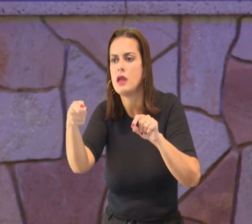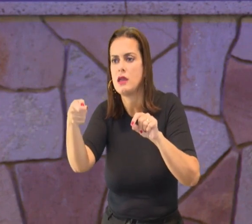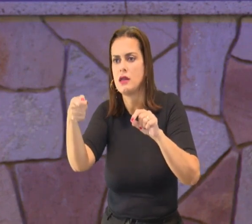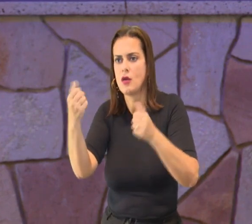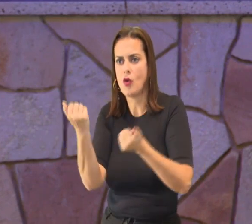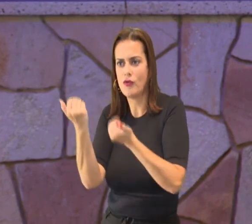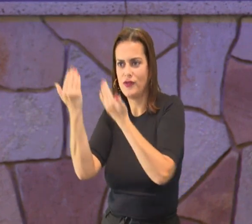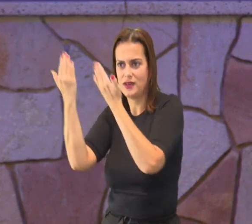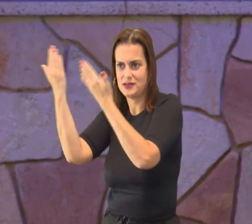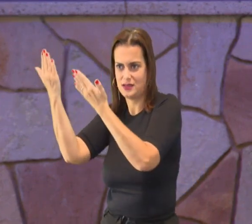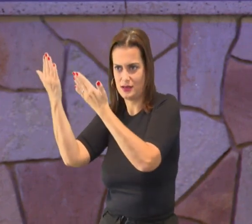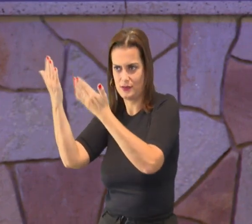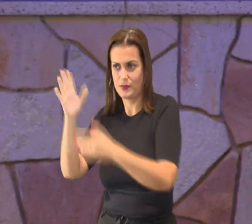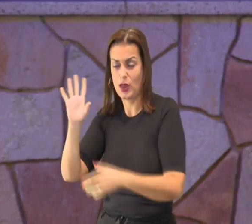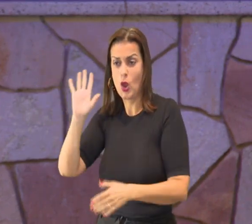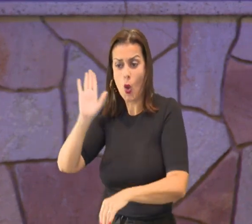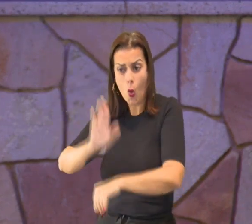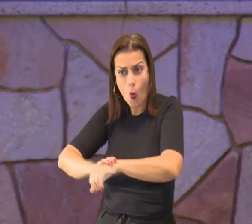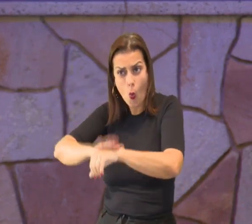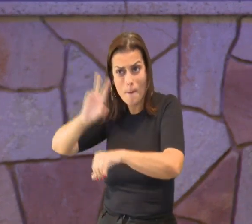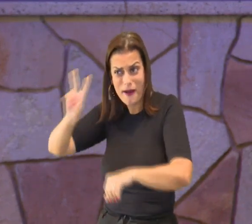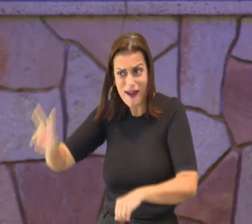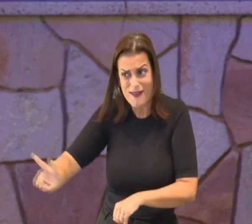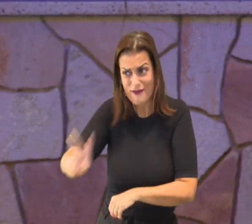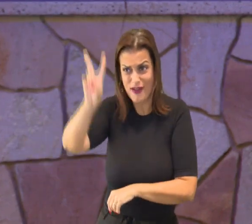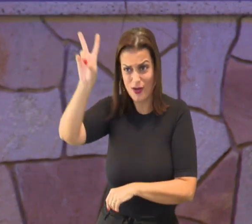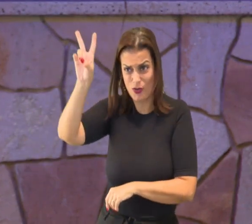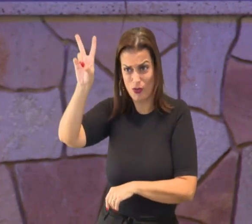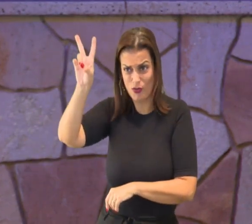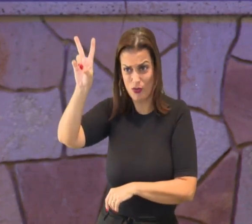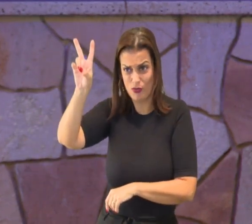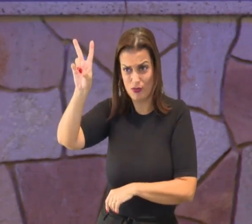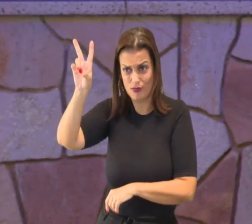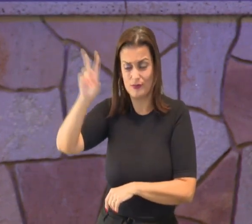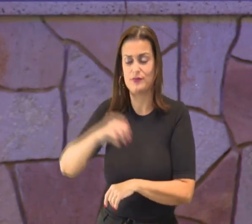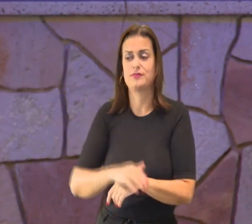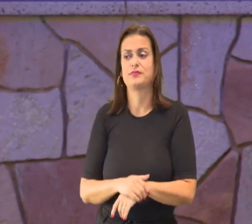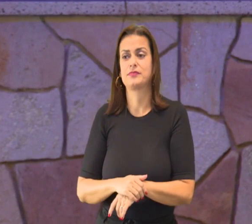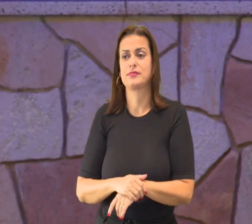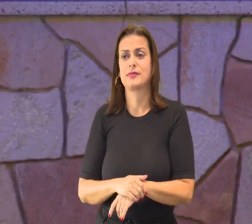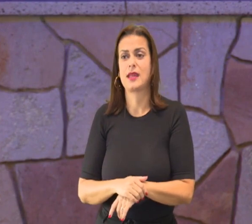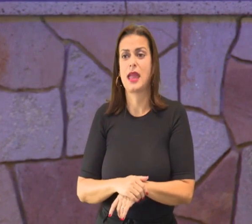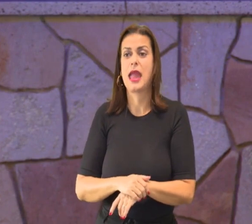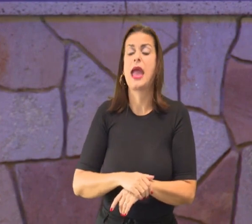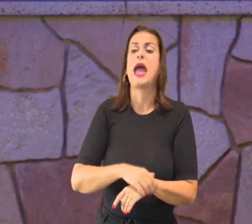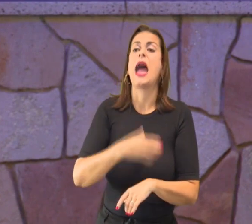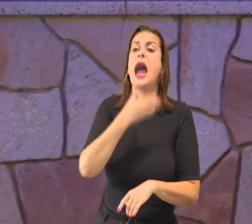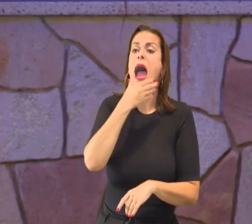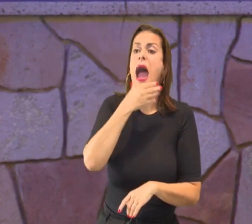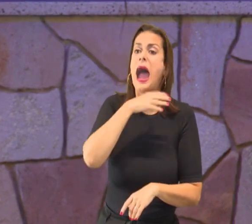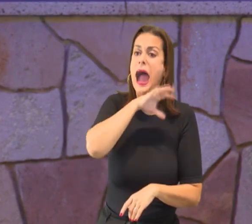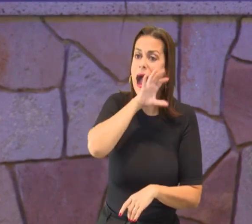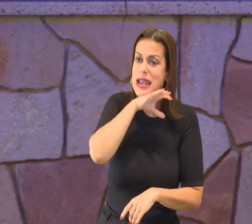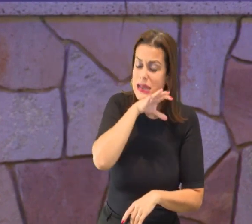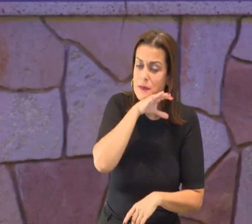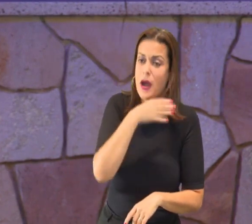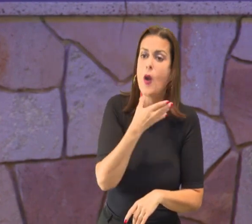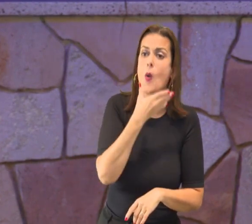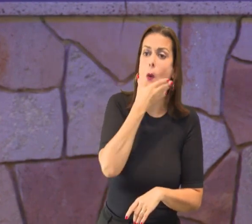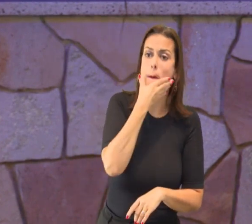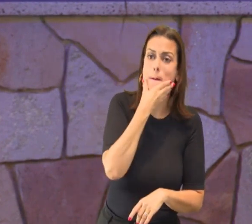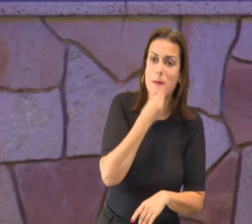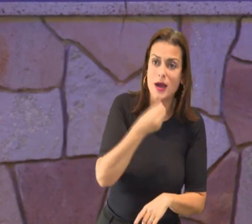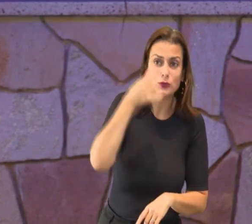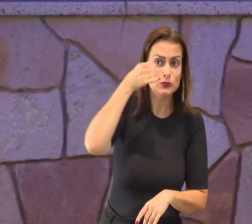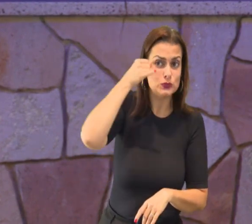O animal de maior valor, menos machos, era necessário para a sobrevivência do